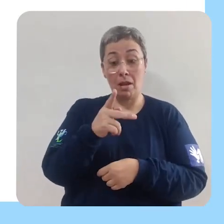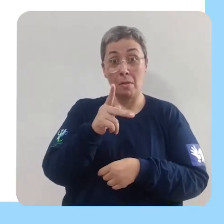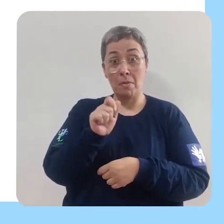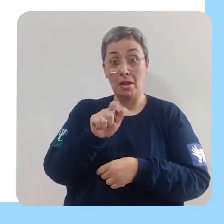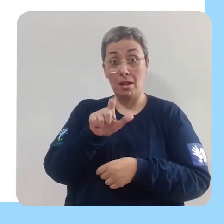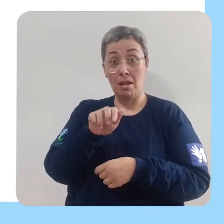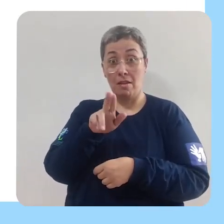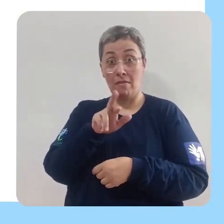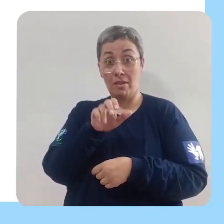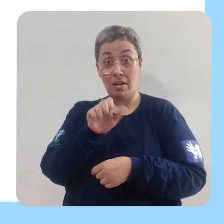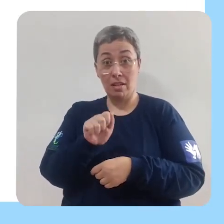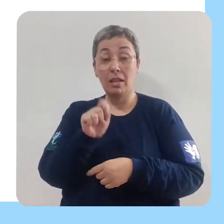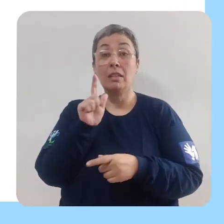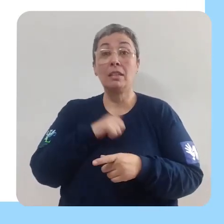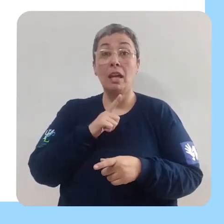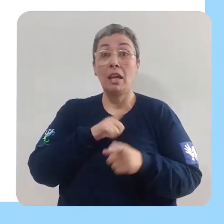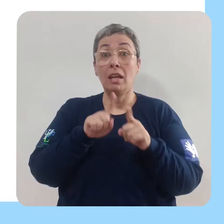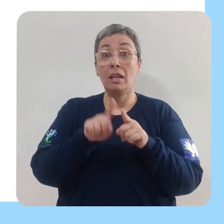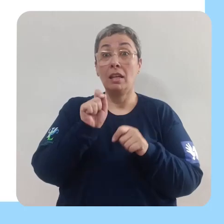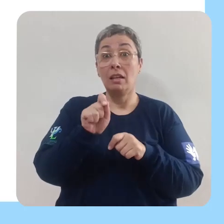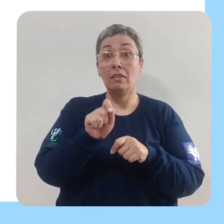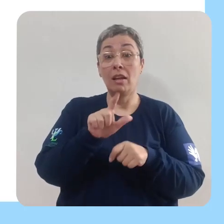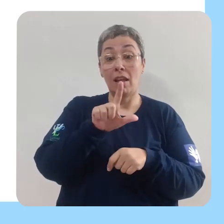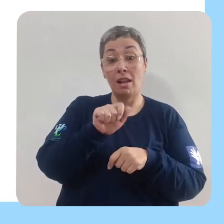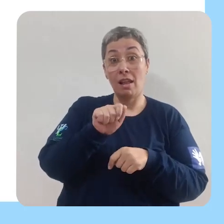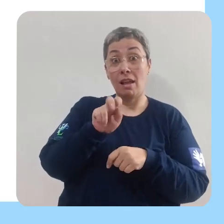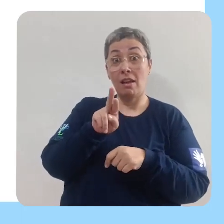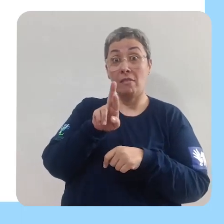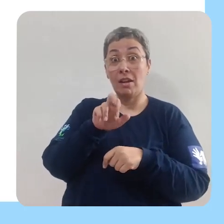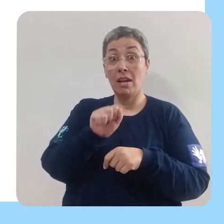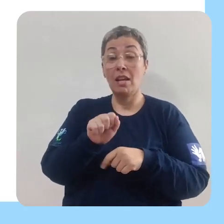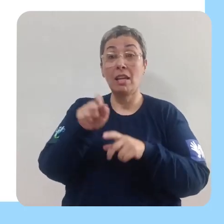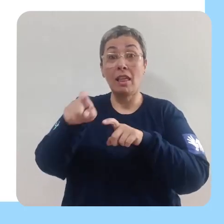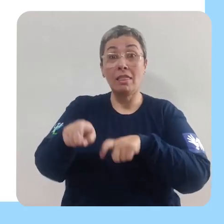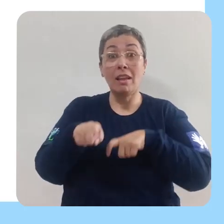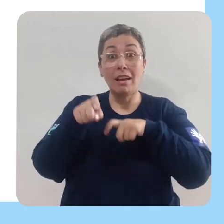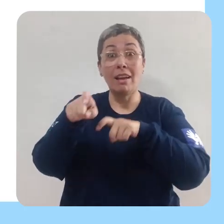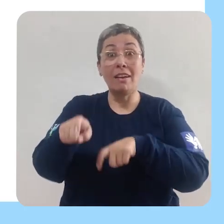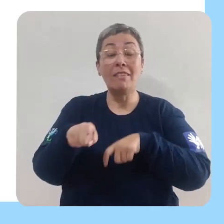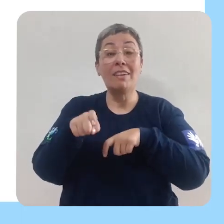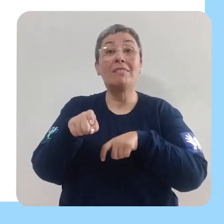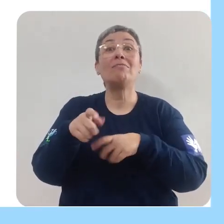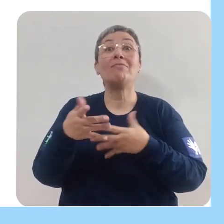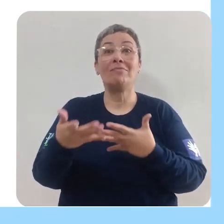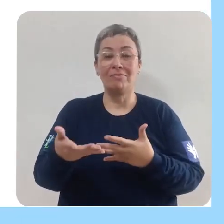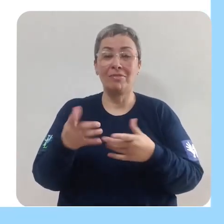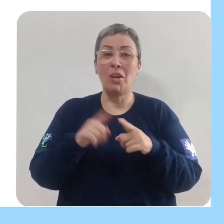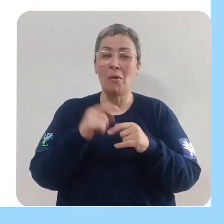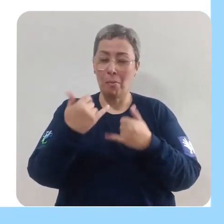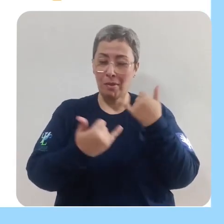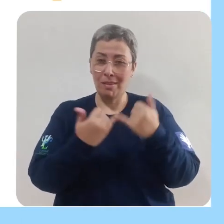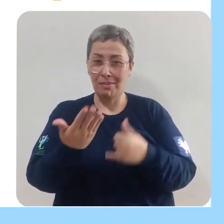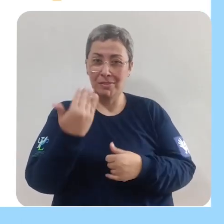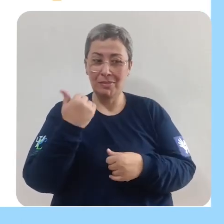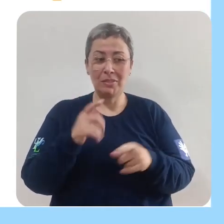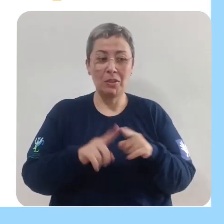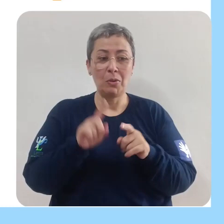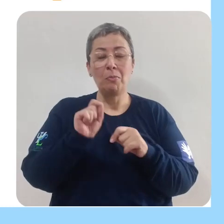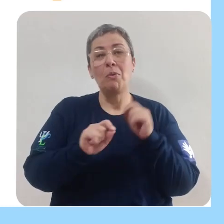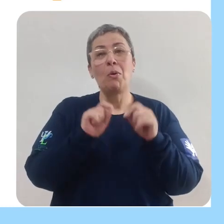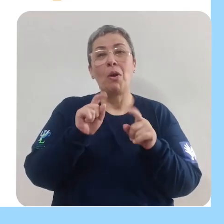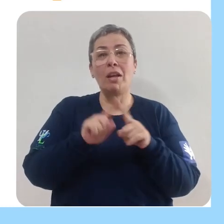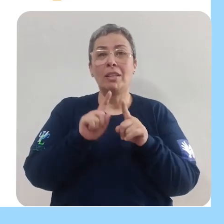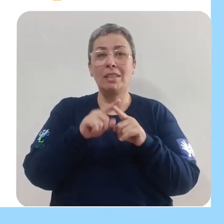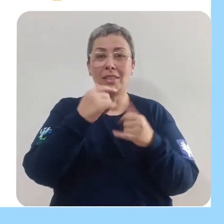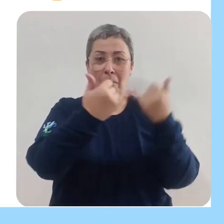palavra, existe lavra, que é de lavrar a terra. Vamos brincar? E aí estão